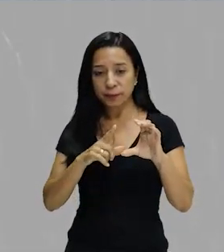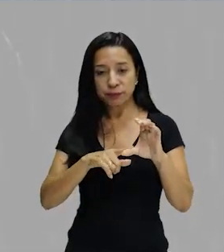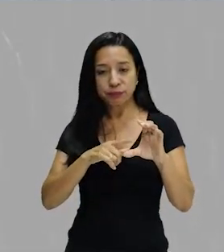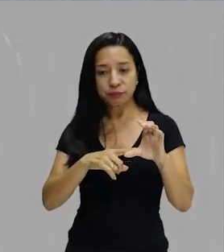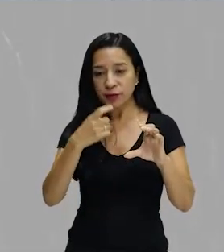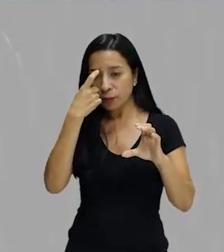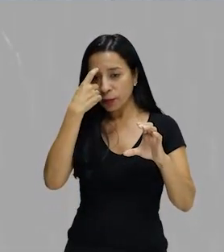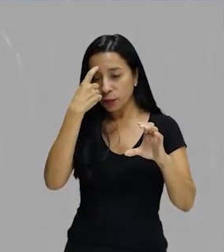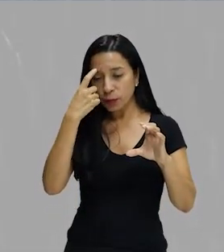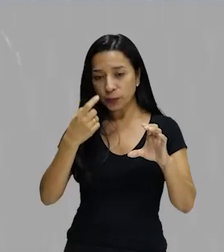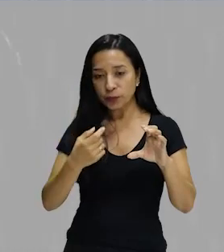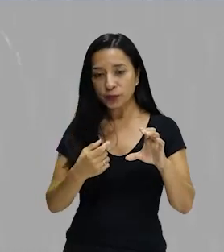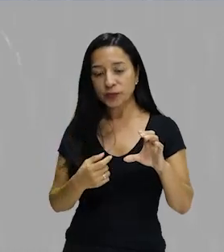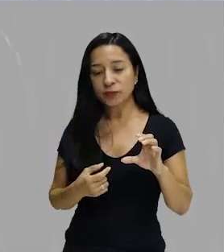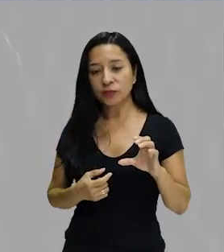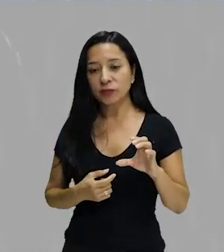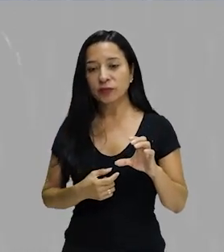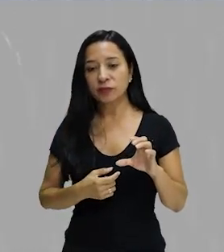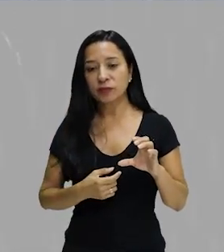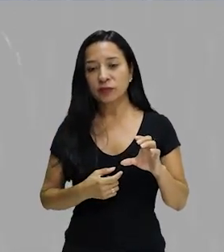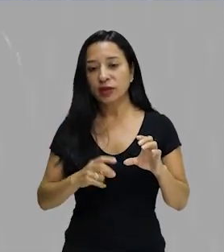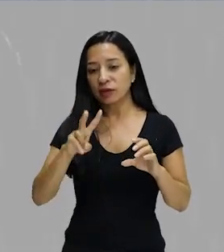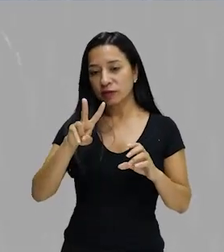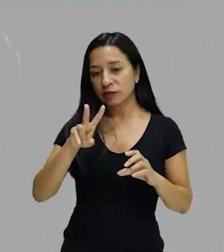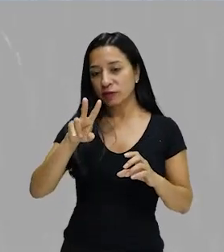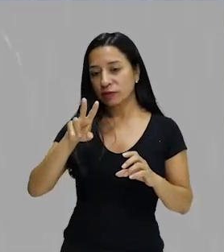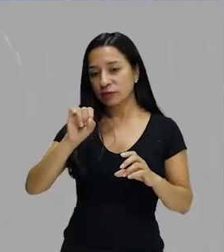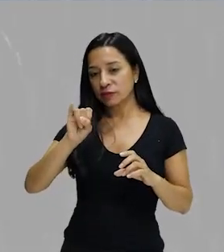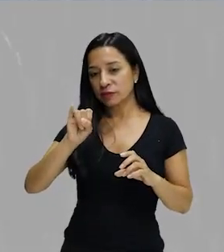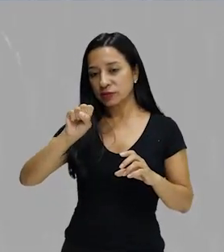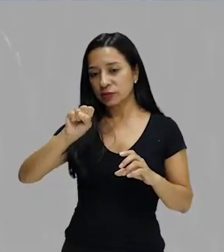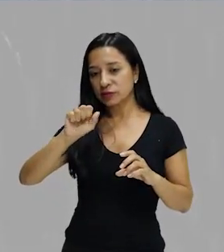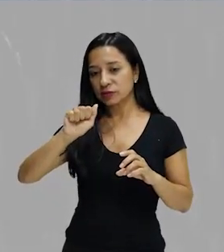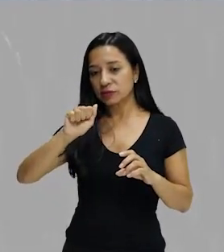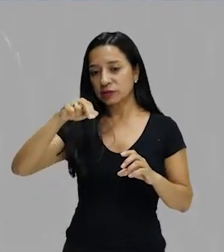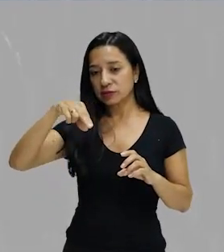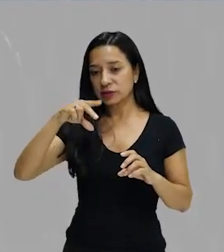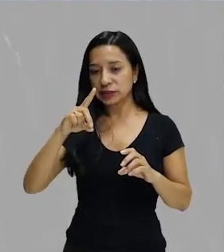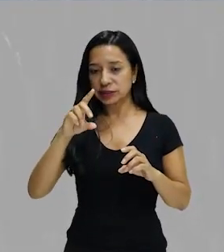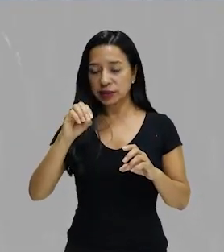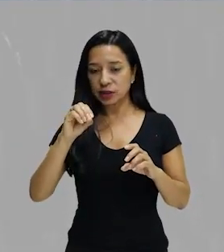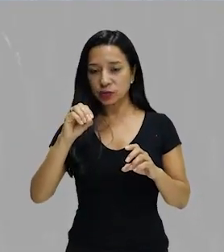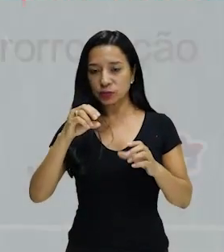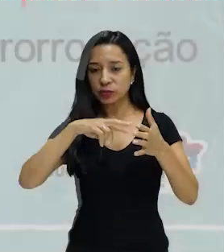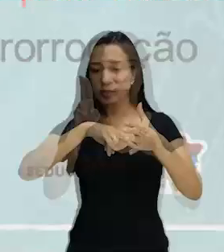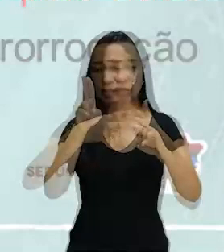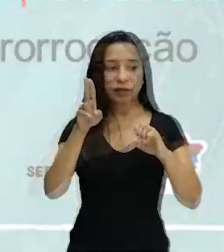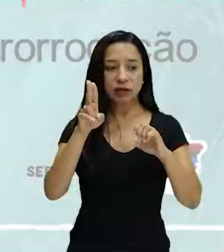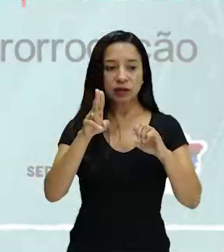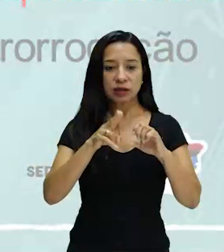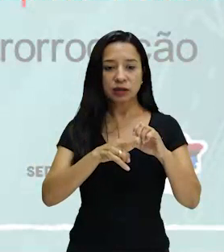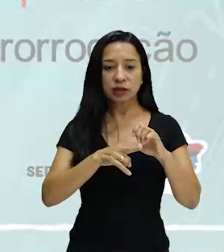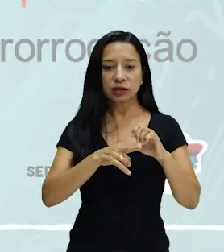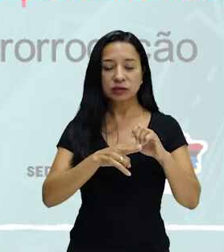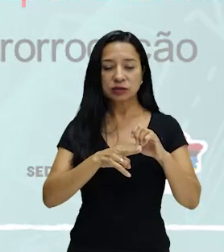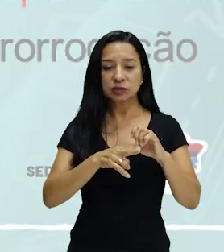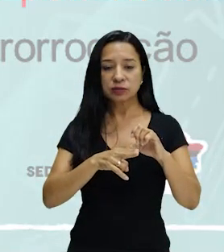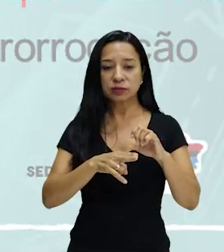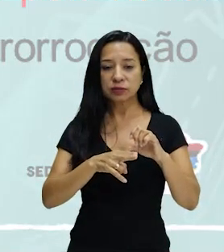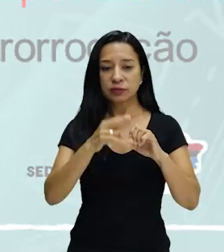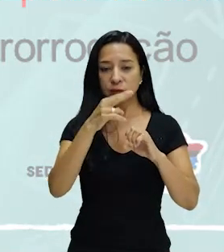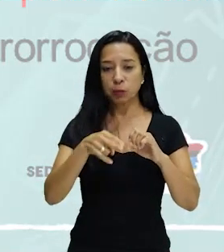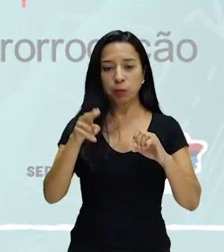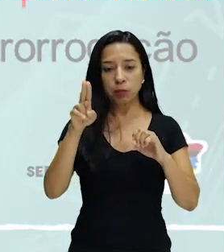visando, no caso, objetivando a títulos. Visar no sentido de objetivar. Letra E.